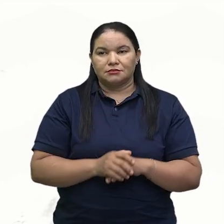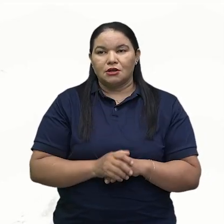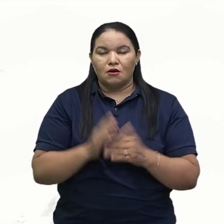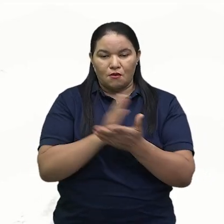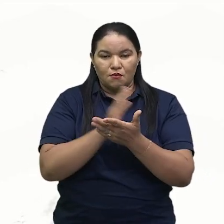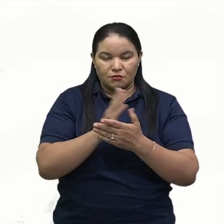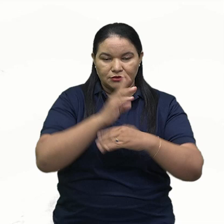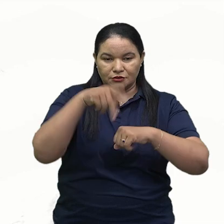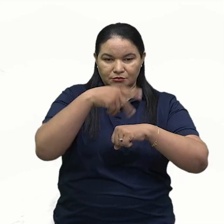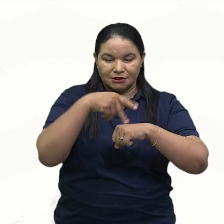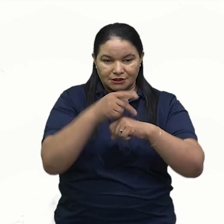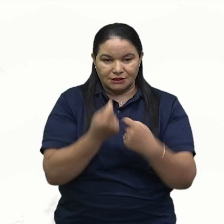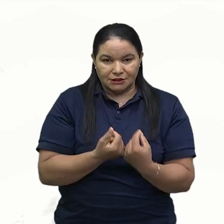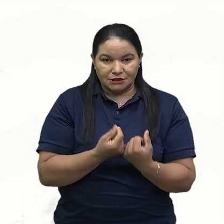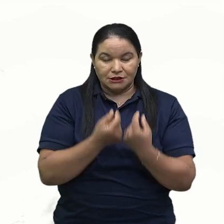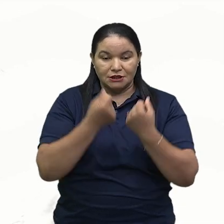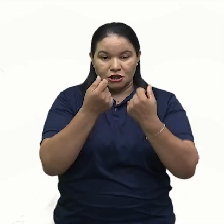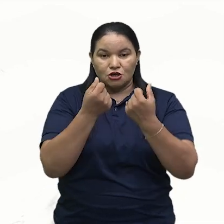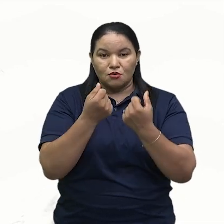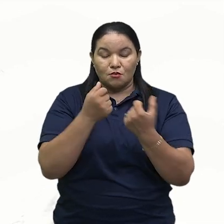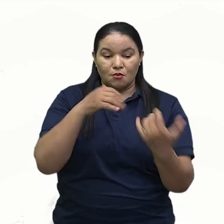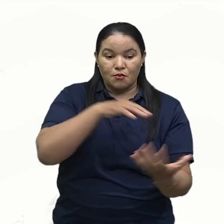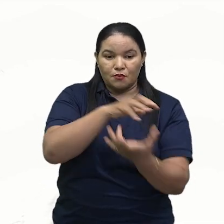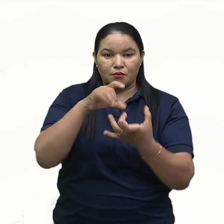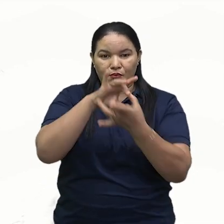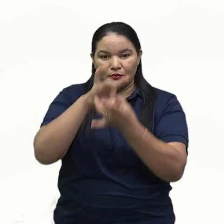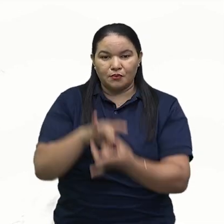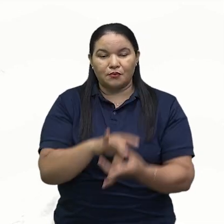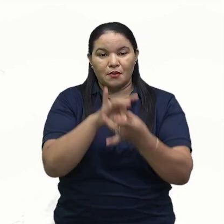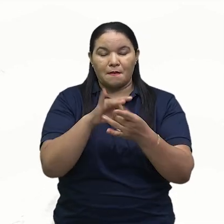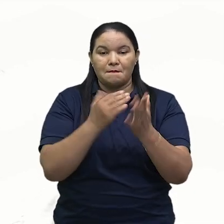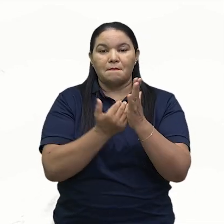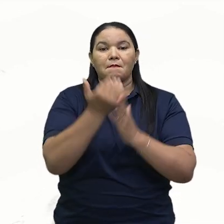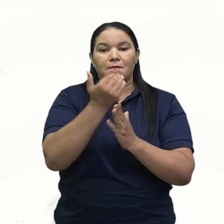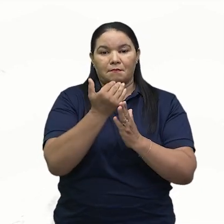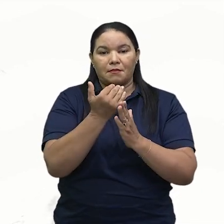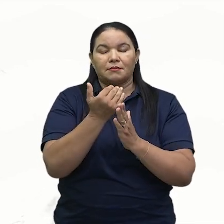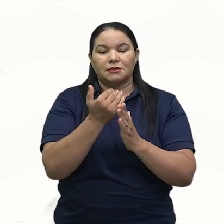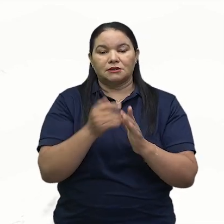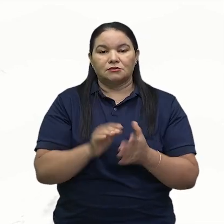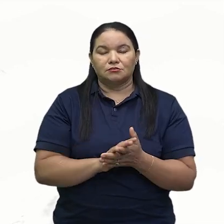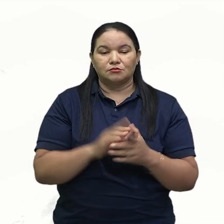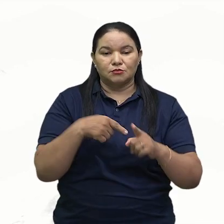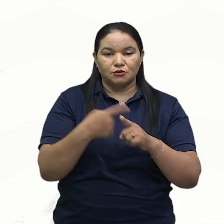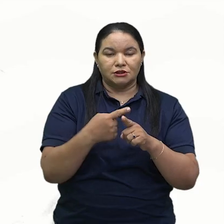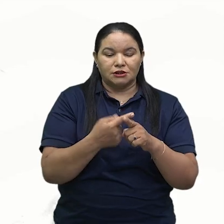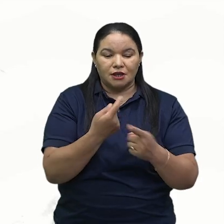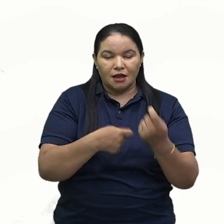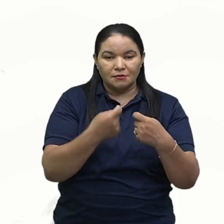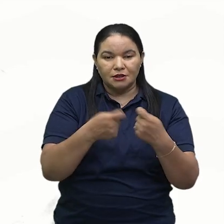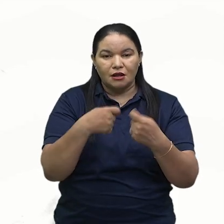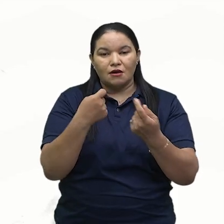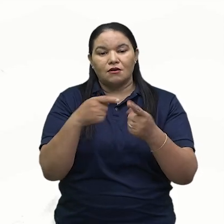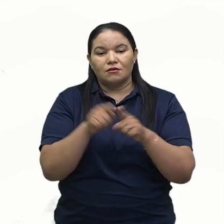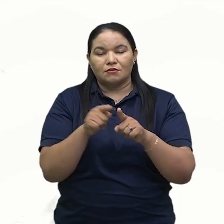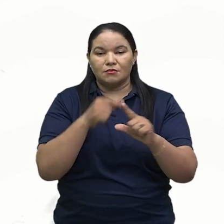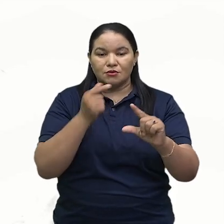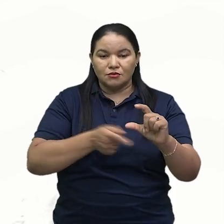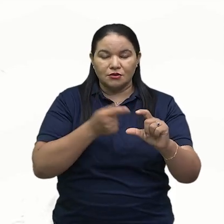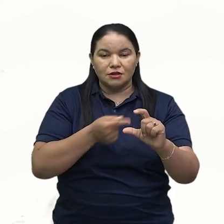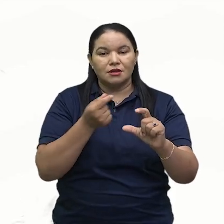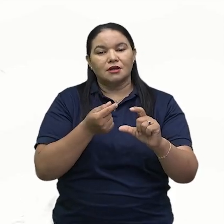mais desenvolvidas, são mais globalizadas, né? Até porque o capital, o dinheiro, a produção, ela procura